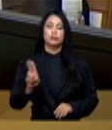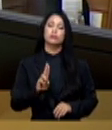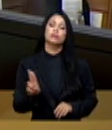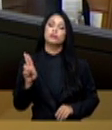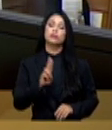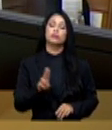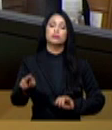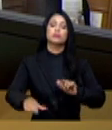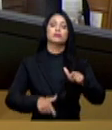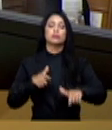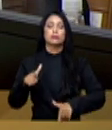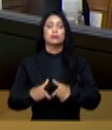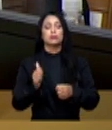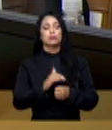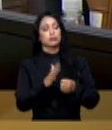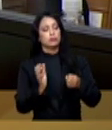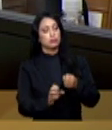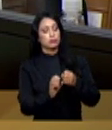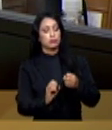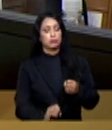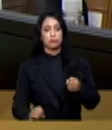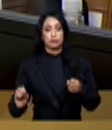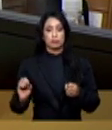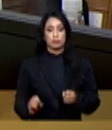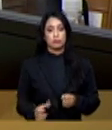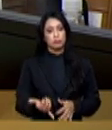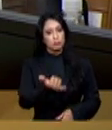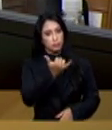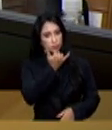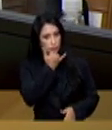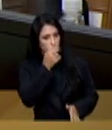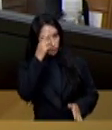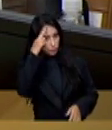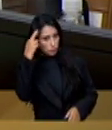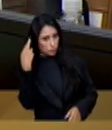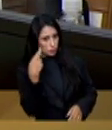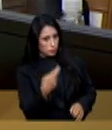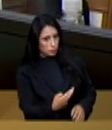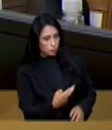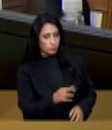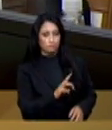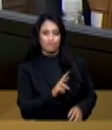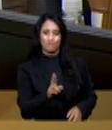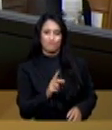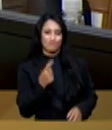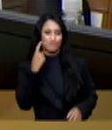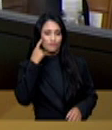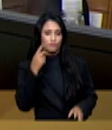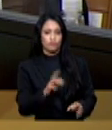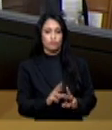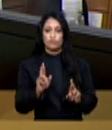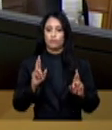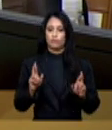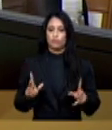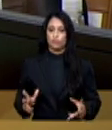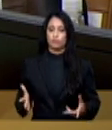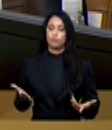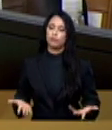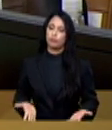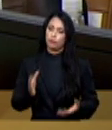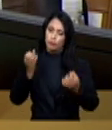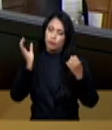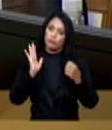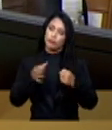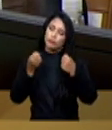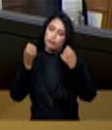delegação de serviços de saneamento básico com o devido respeito não compartilho desse entendimento e as razões